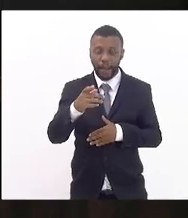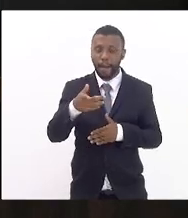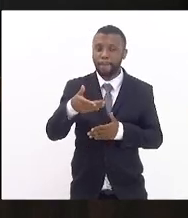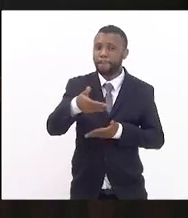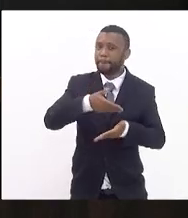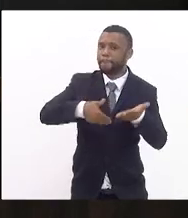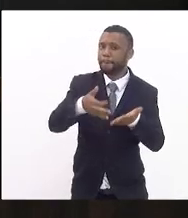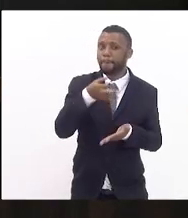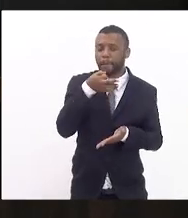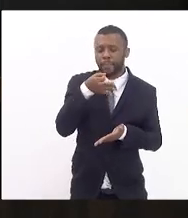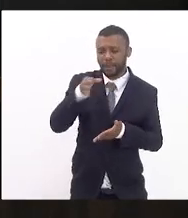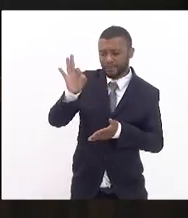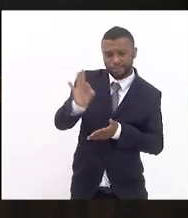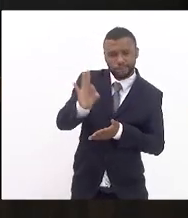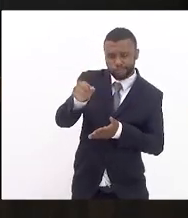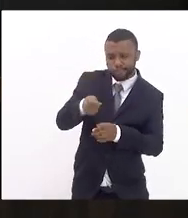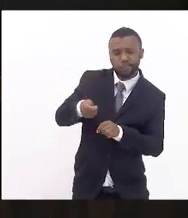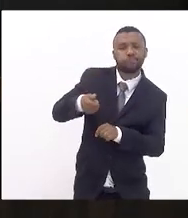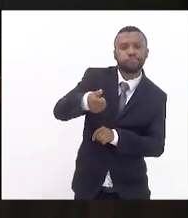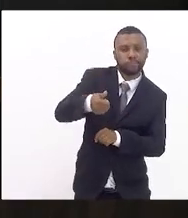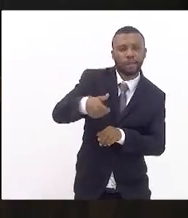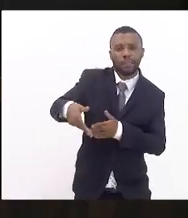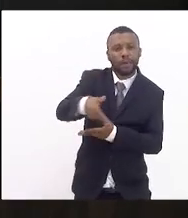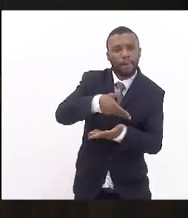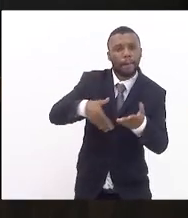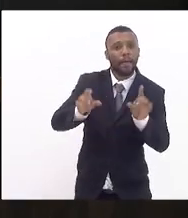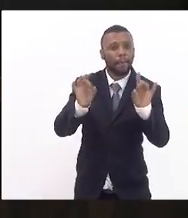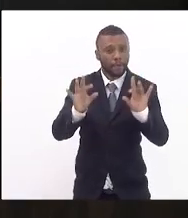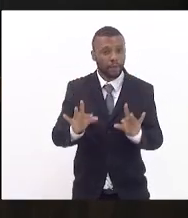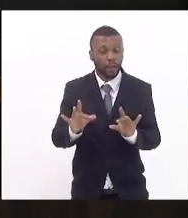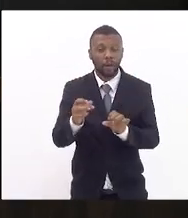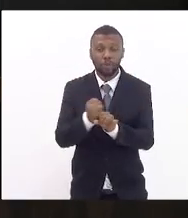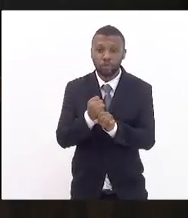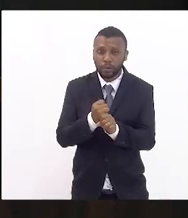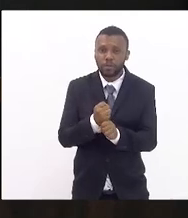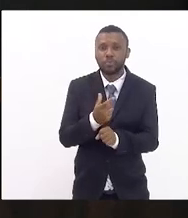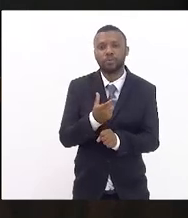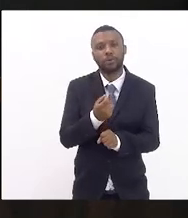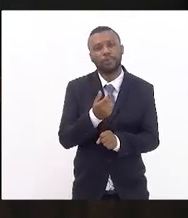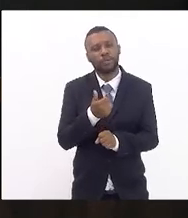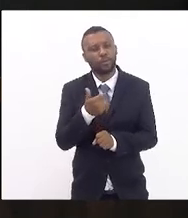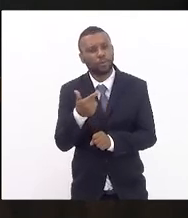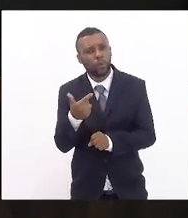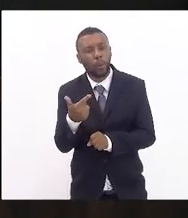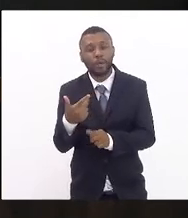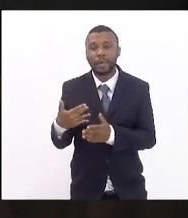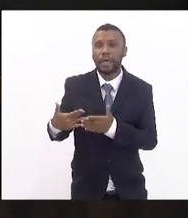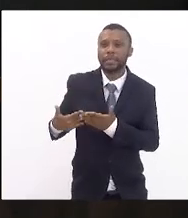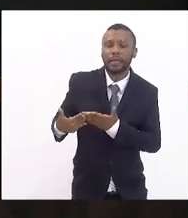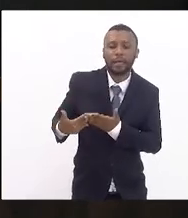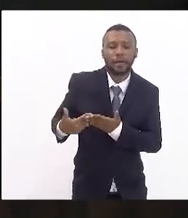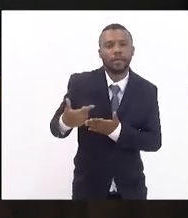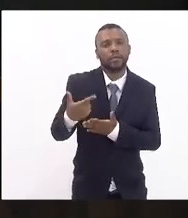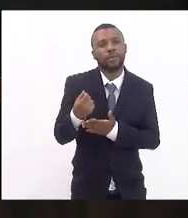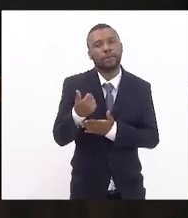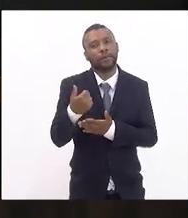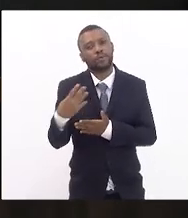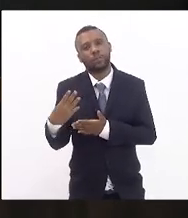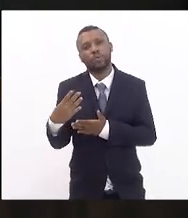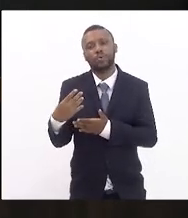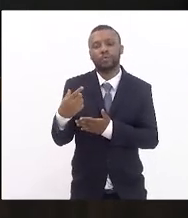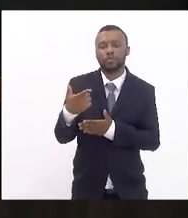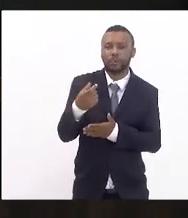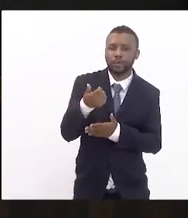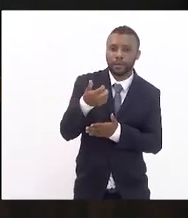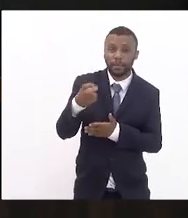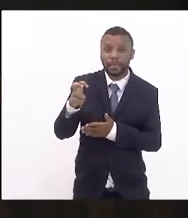tinha conseguido fazer desde 2012, né, Luiz? Depois de 2014 e 15, que era fiscalizar os abatimentos,